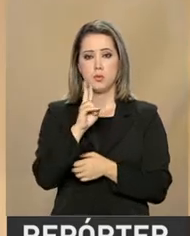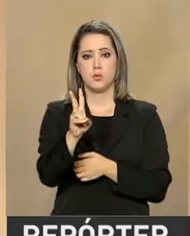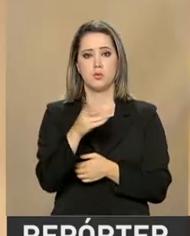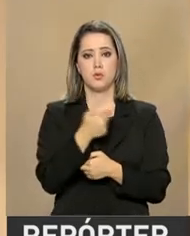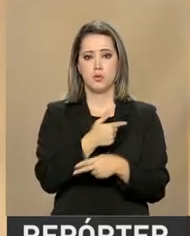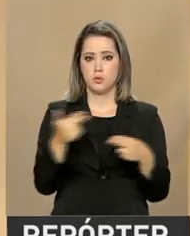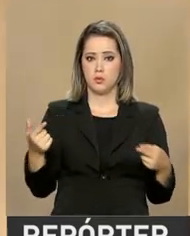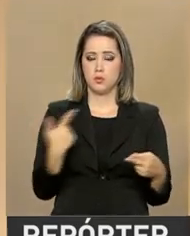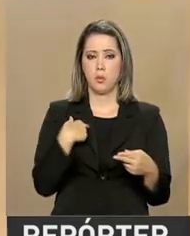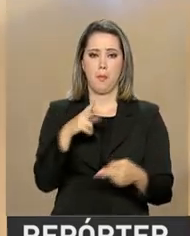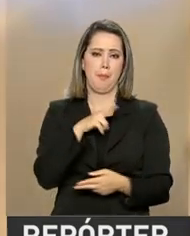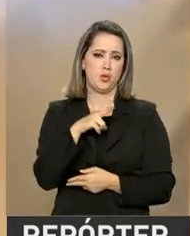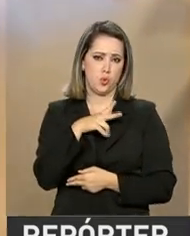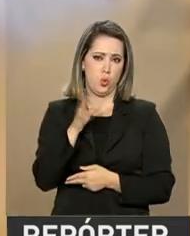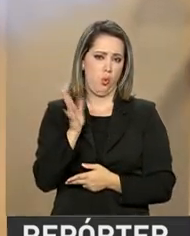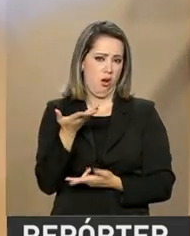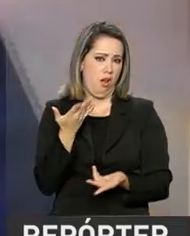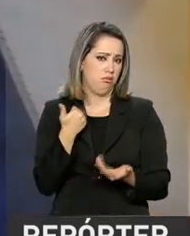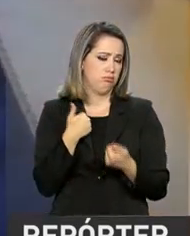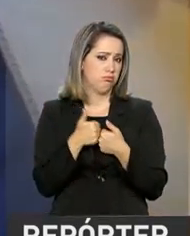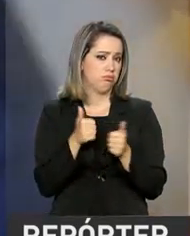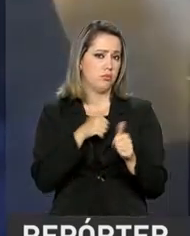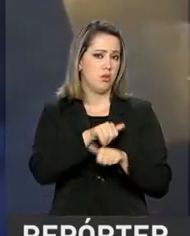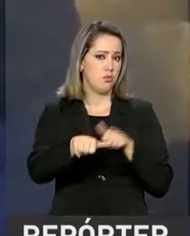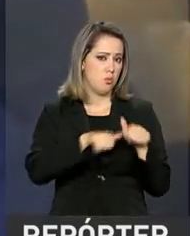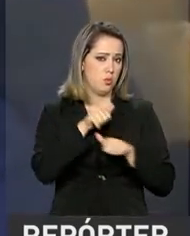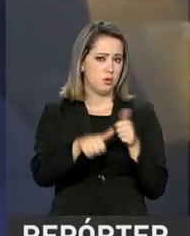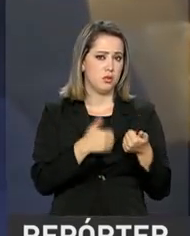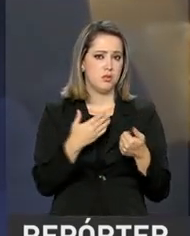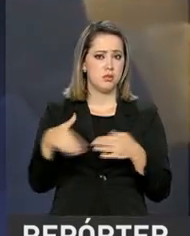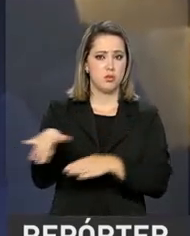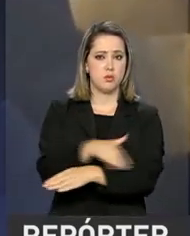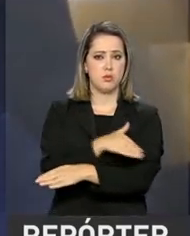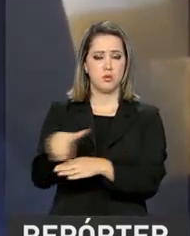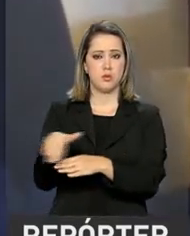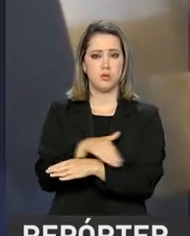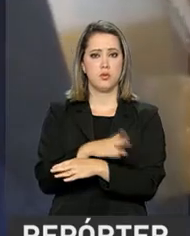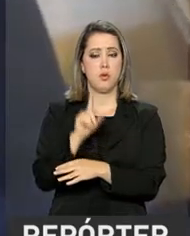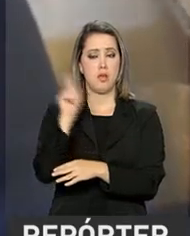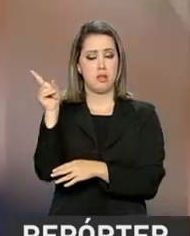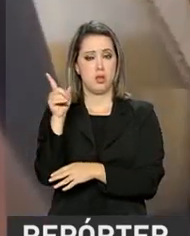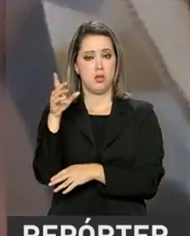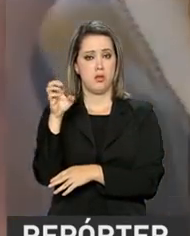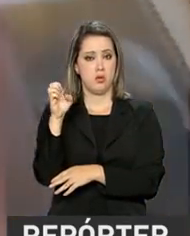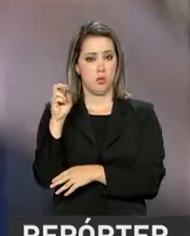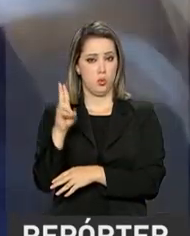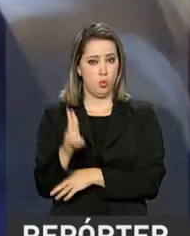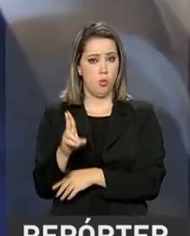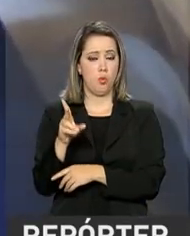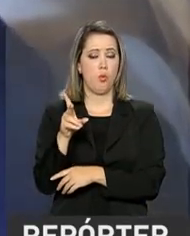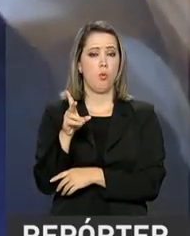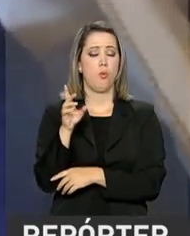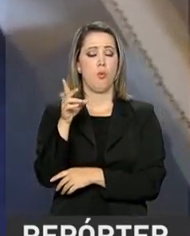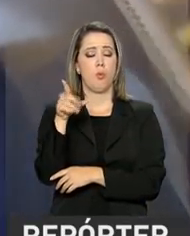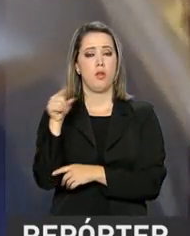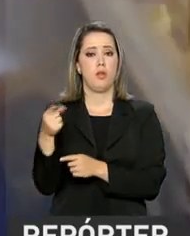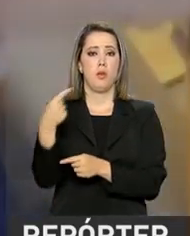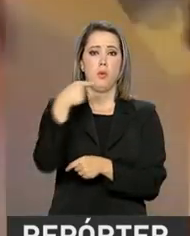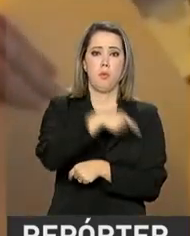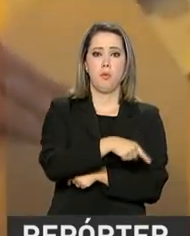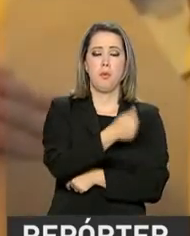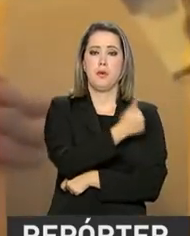indicava que a carga era de produtos pessoais decorrentes de uma mudança de endereço de Miami para o Rio de Janeiro, o que não